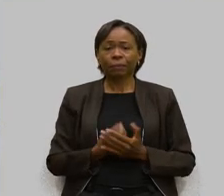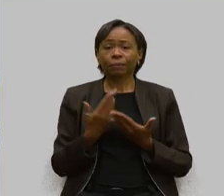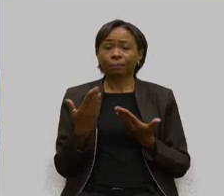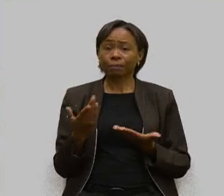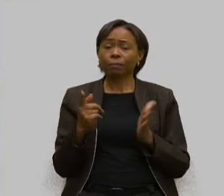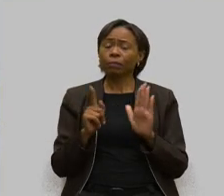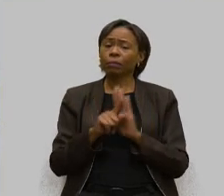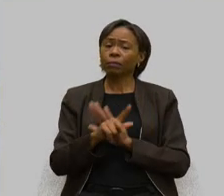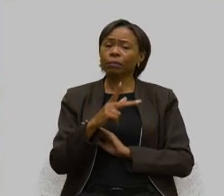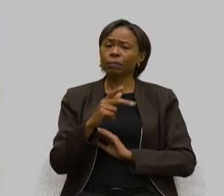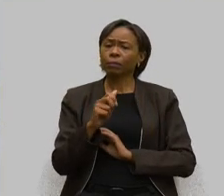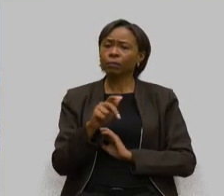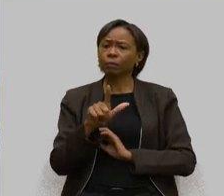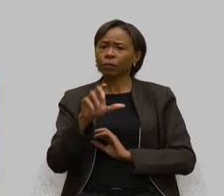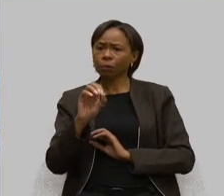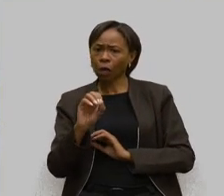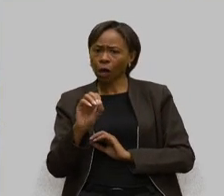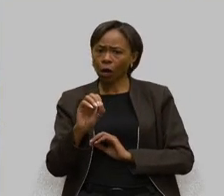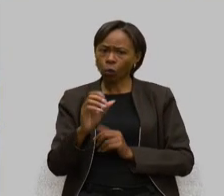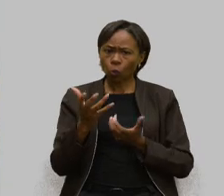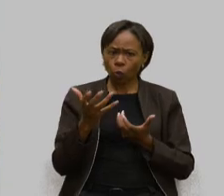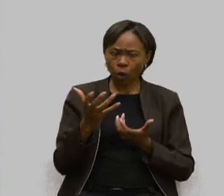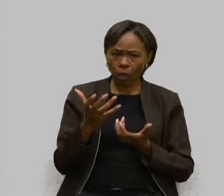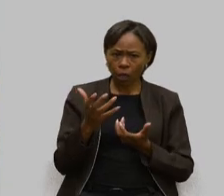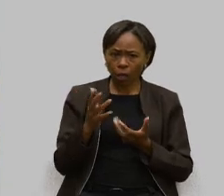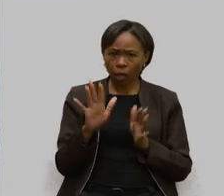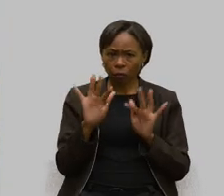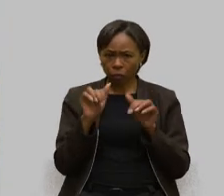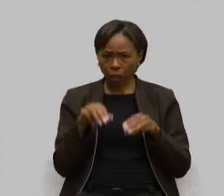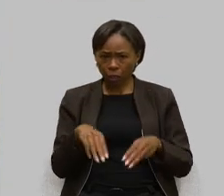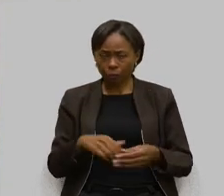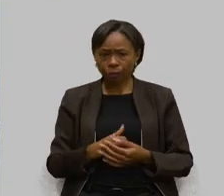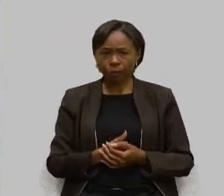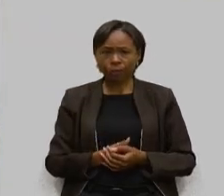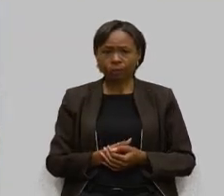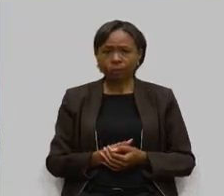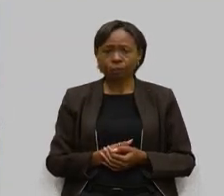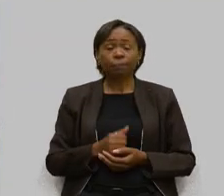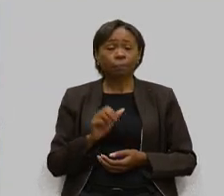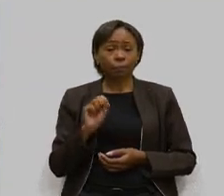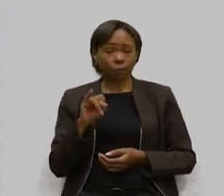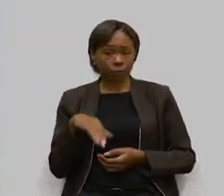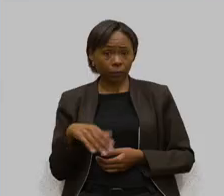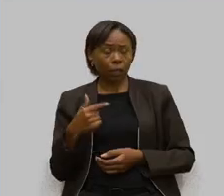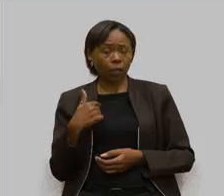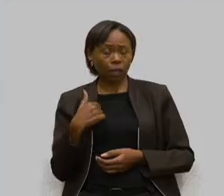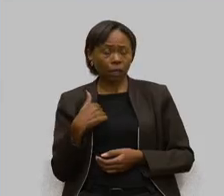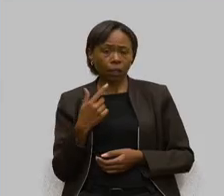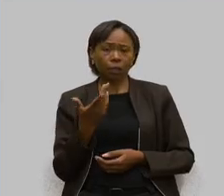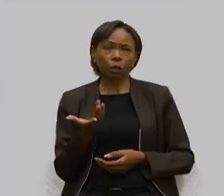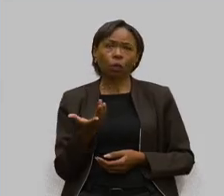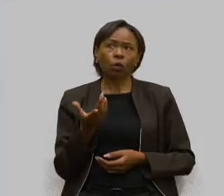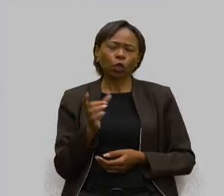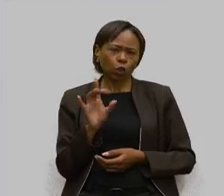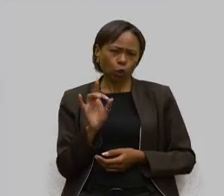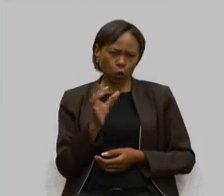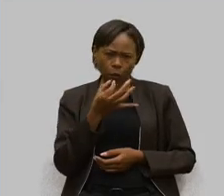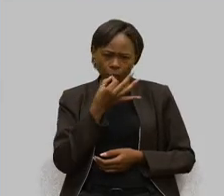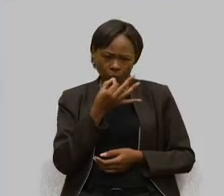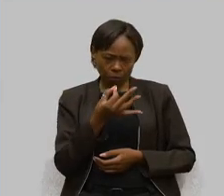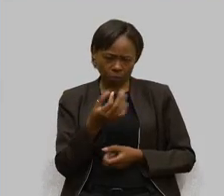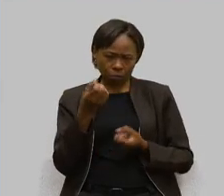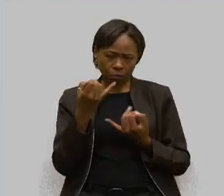Dr Paulo Se Quer fazer alguma consideração Dr Maurício só mais um eu queria fazer ainda em tempo uma observação que